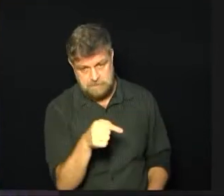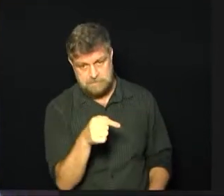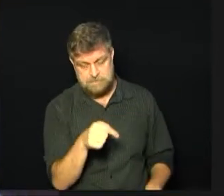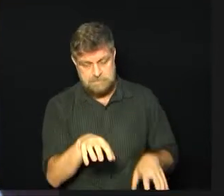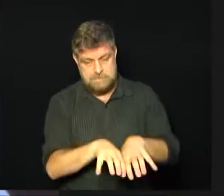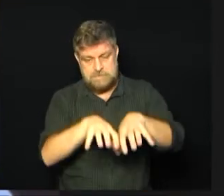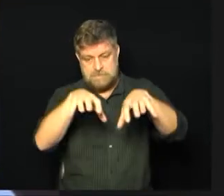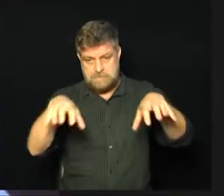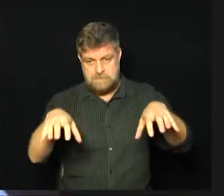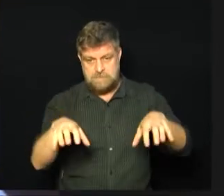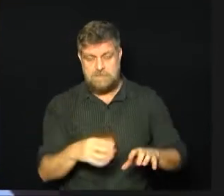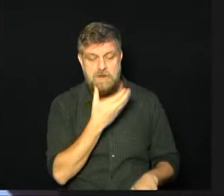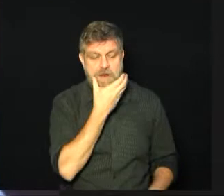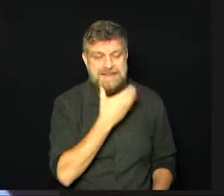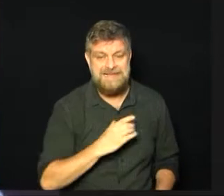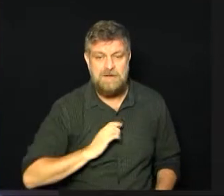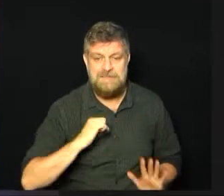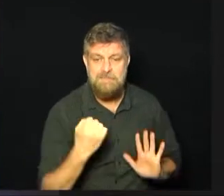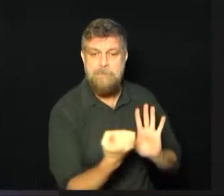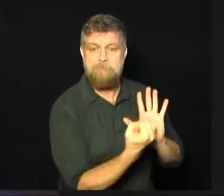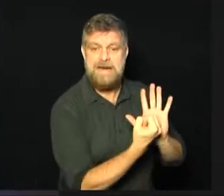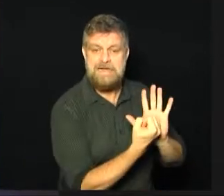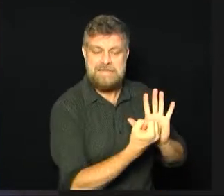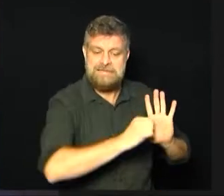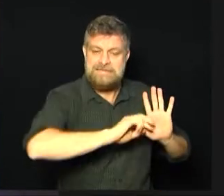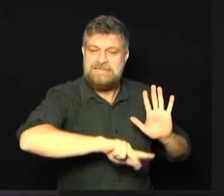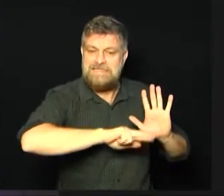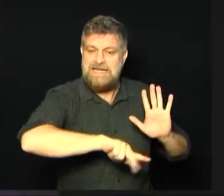um valor simbólico de outra